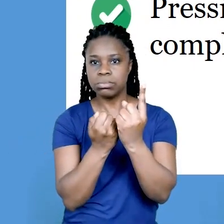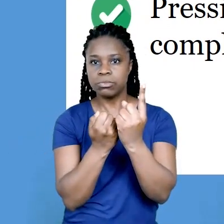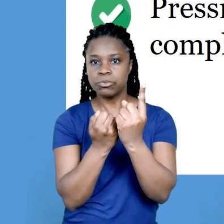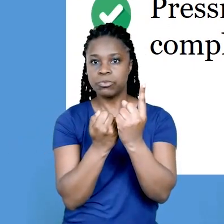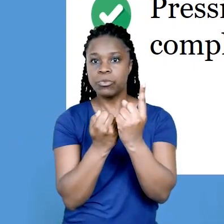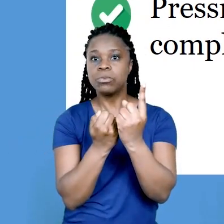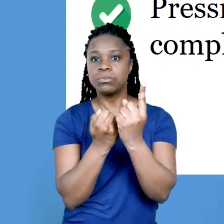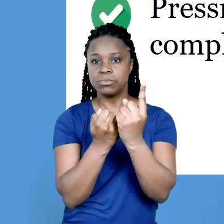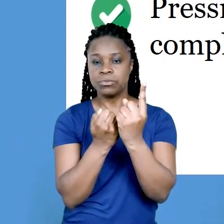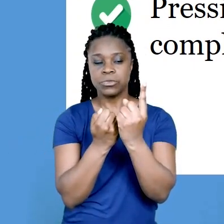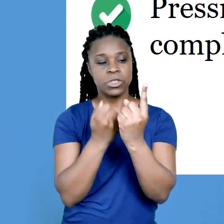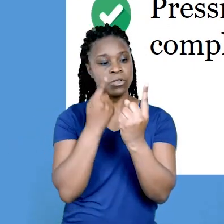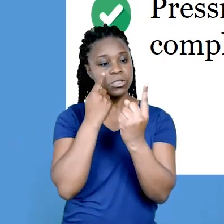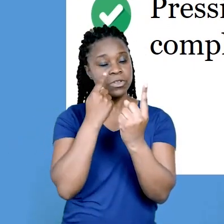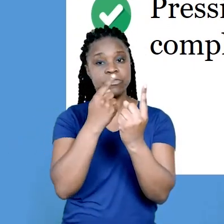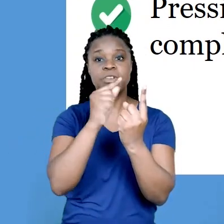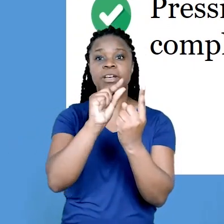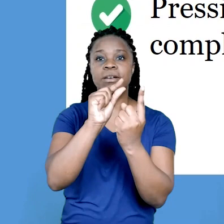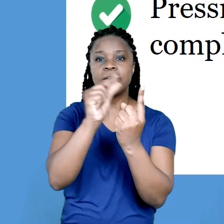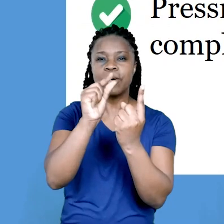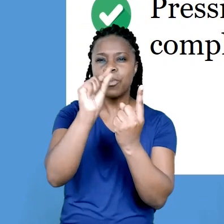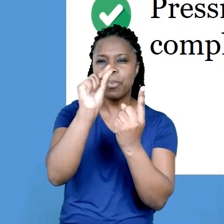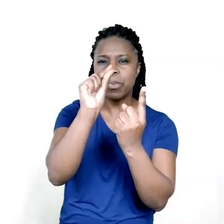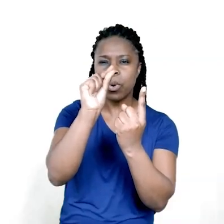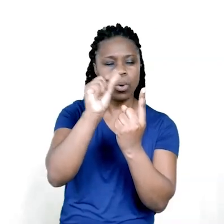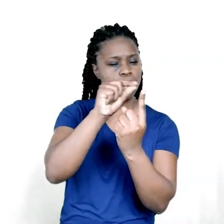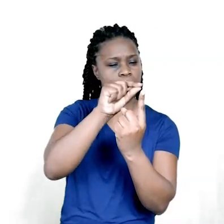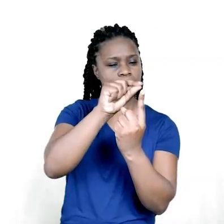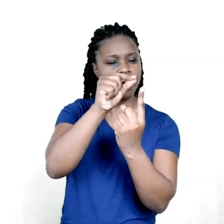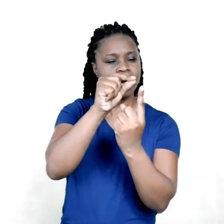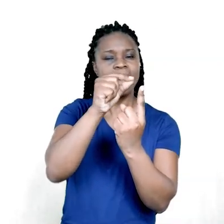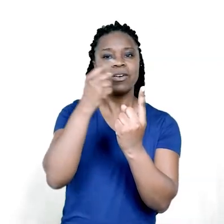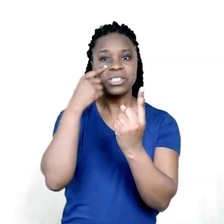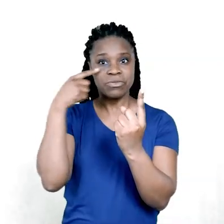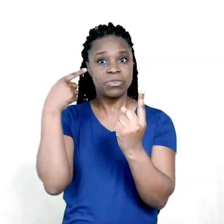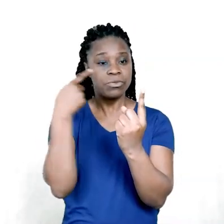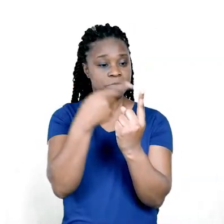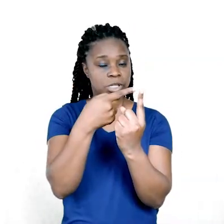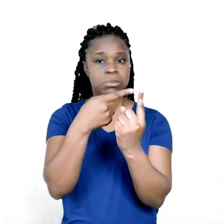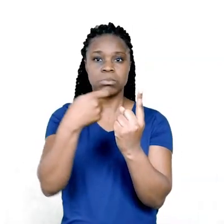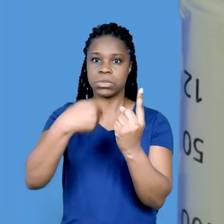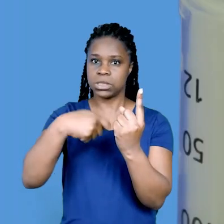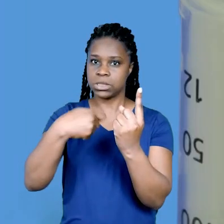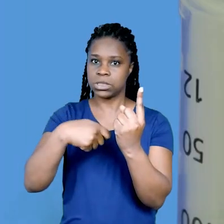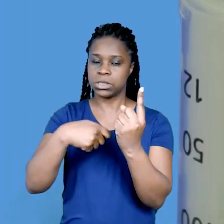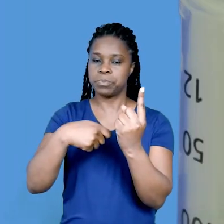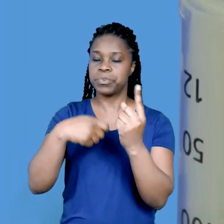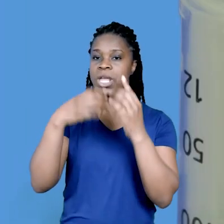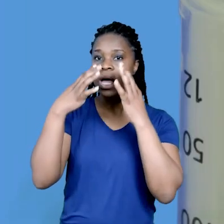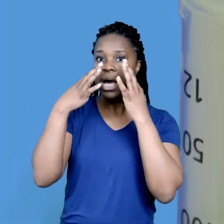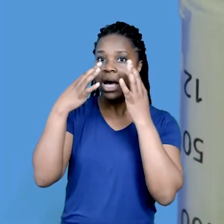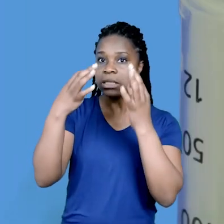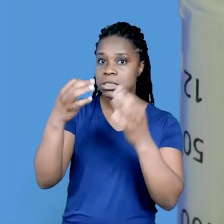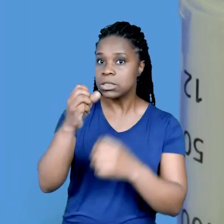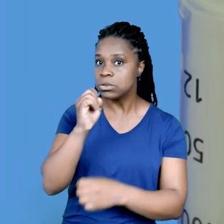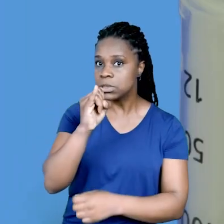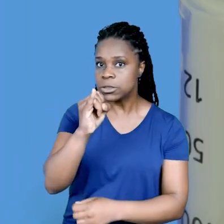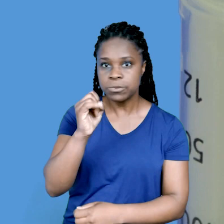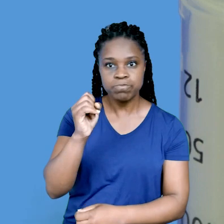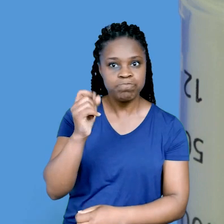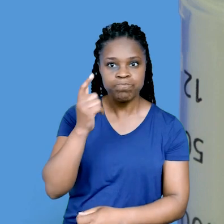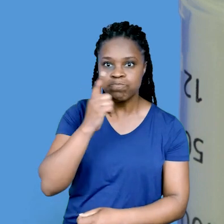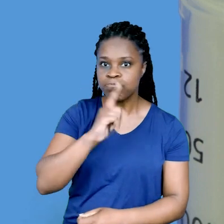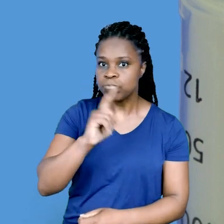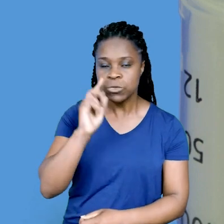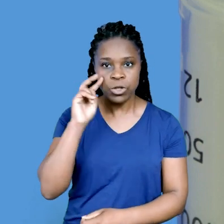completamente. Uma gota de insulina deve aparecer na ponta da agulha. Atenção! Se isso não